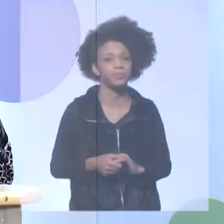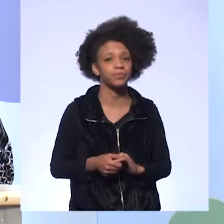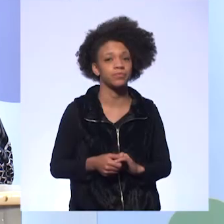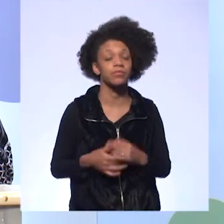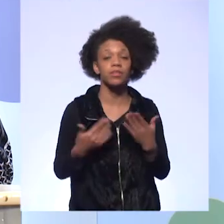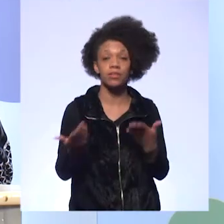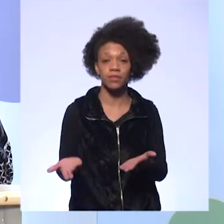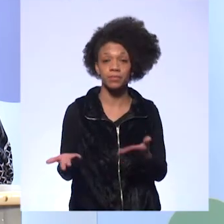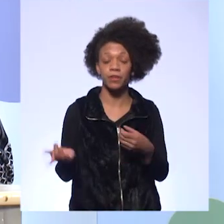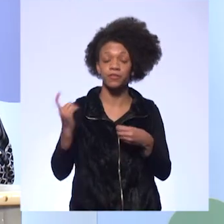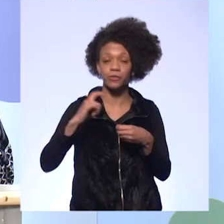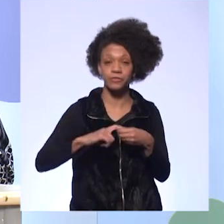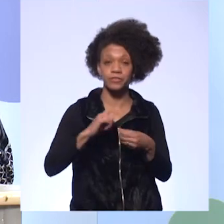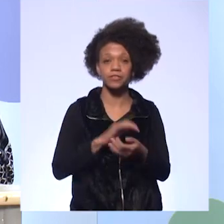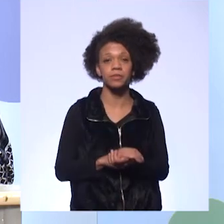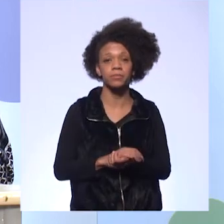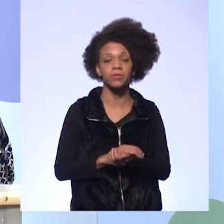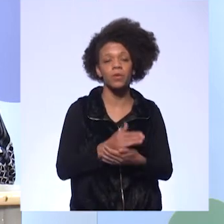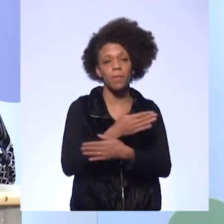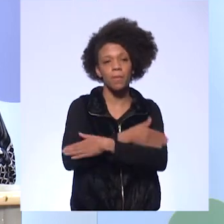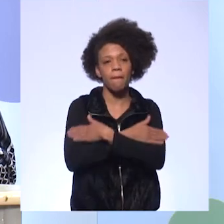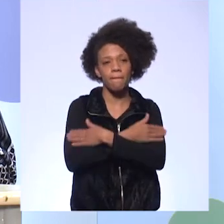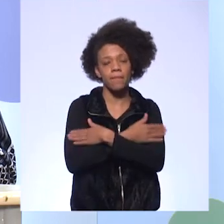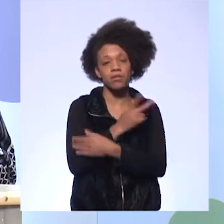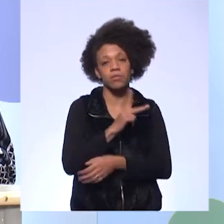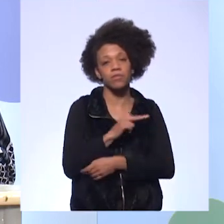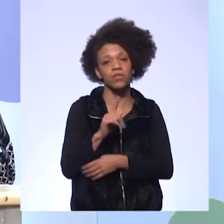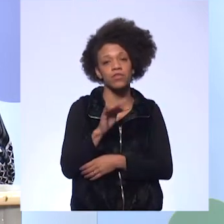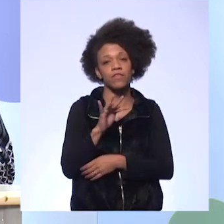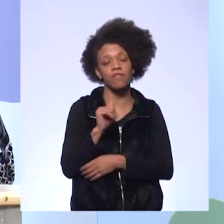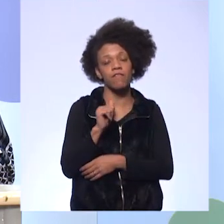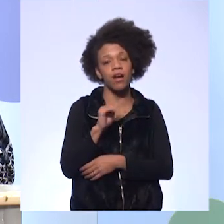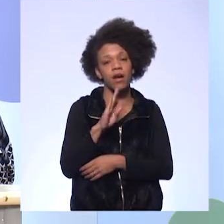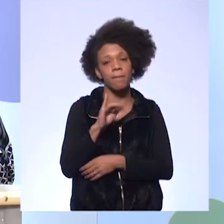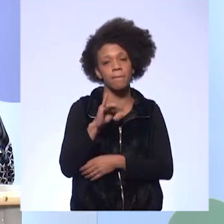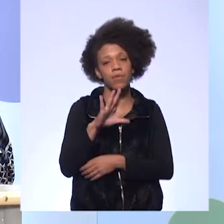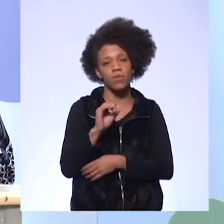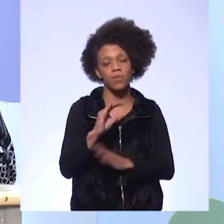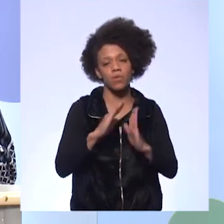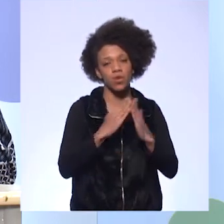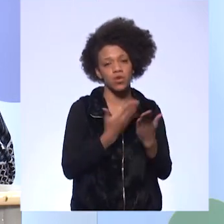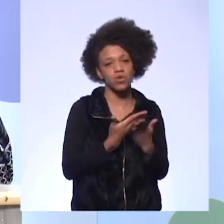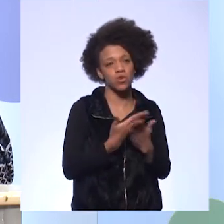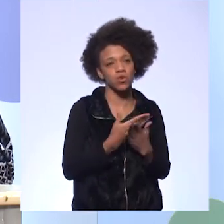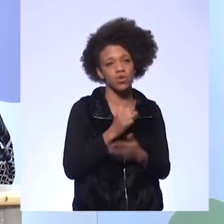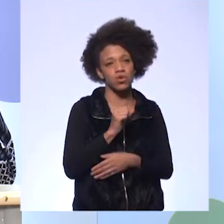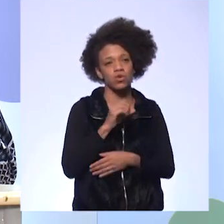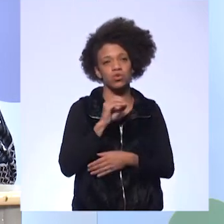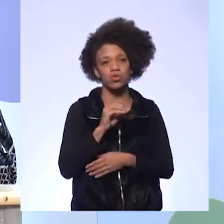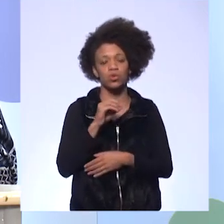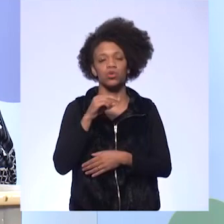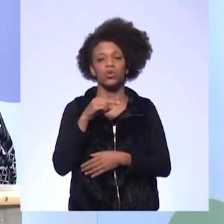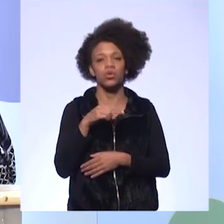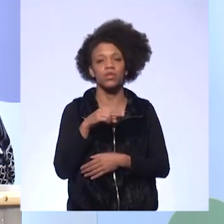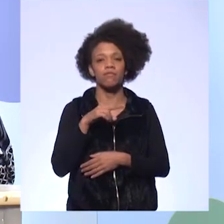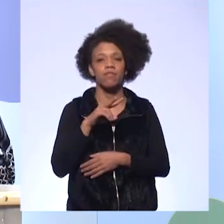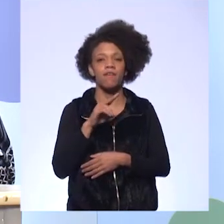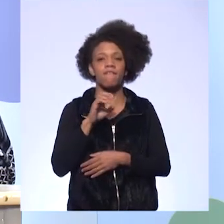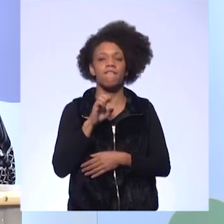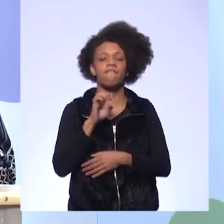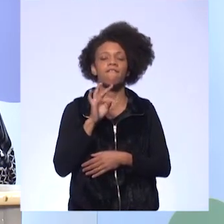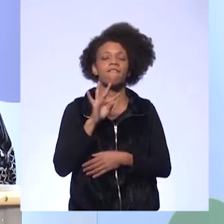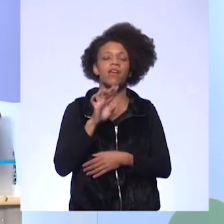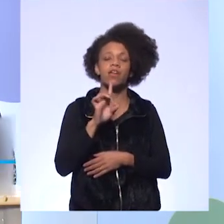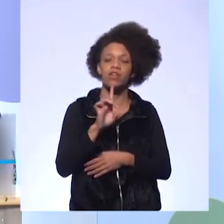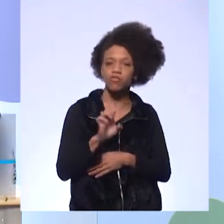Vamos lá, gente, voltando. Vou mandar um abraço aqui pro professor Fábio, da escola Sonevende ou Sonewende, de